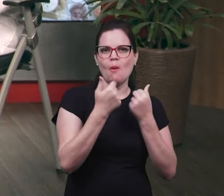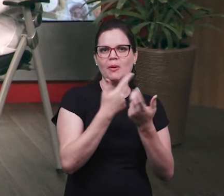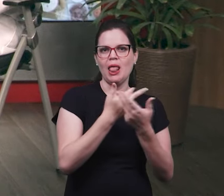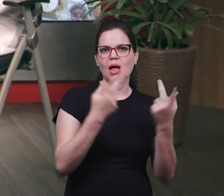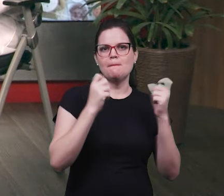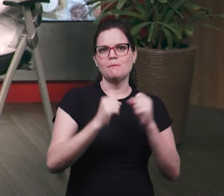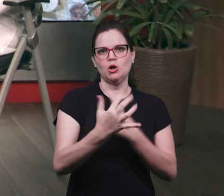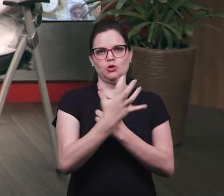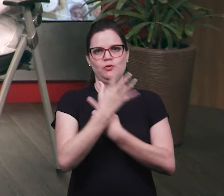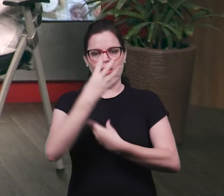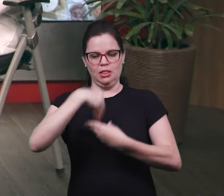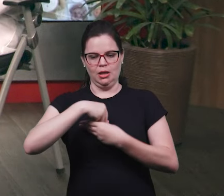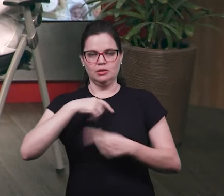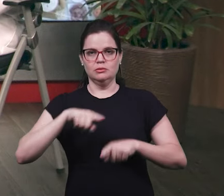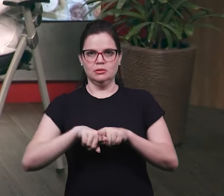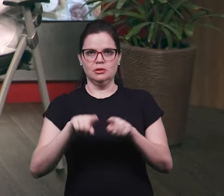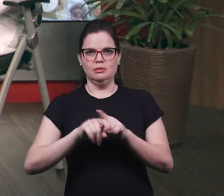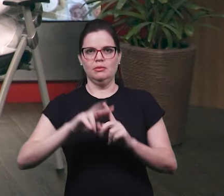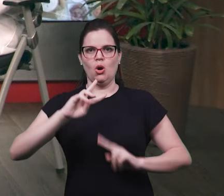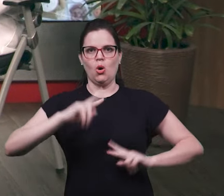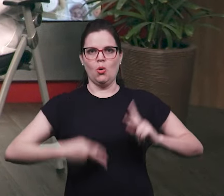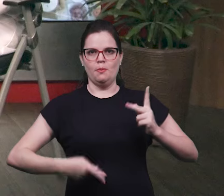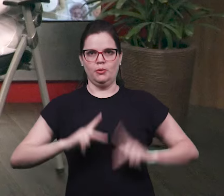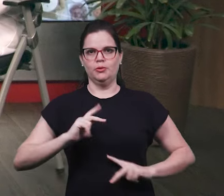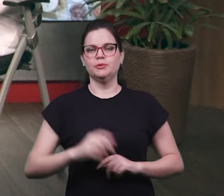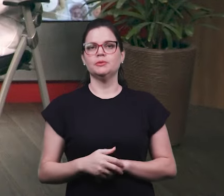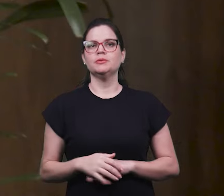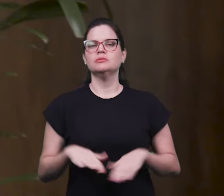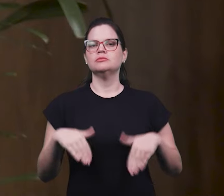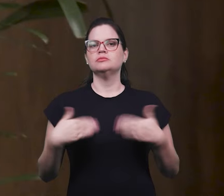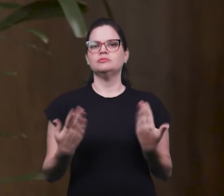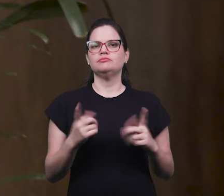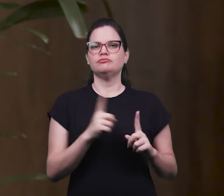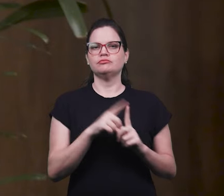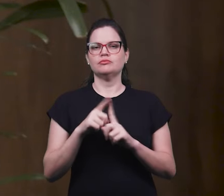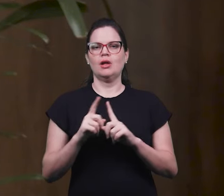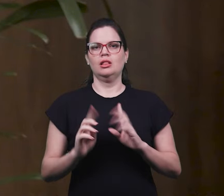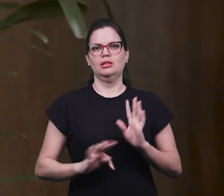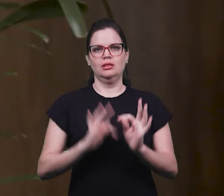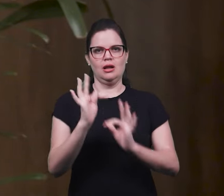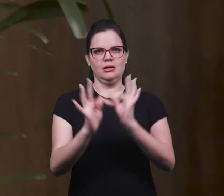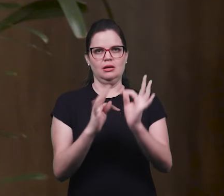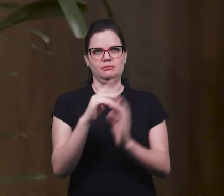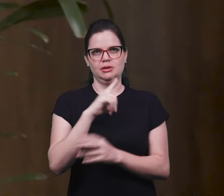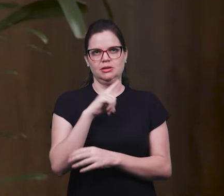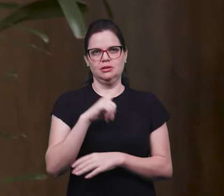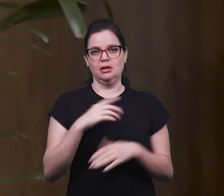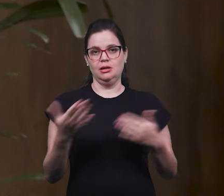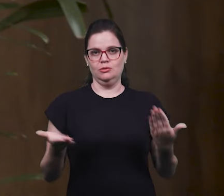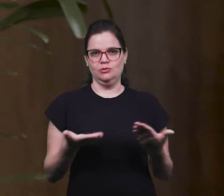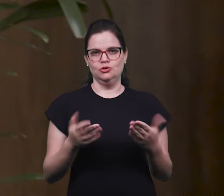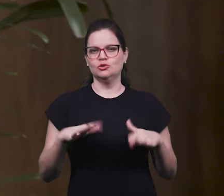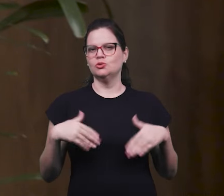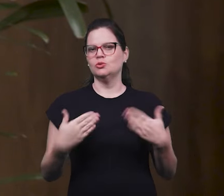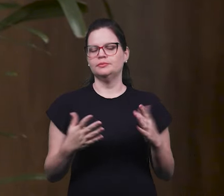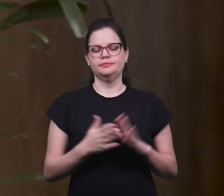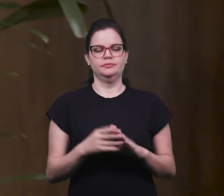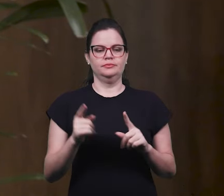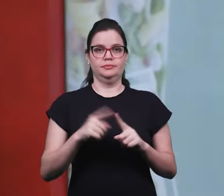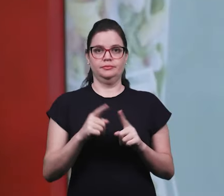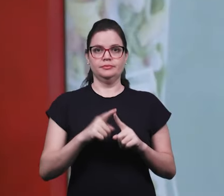a tratamento eh qual os quais são os tratamentos que a gente tem hoje